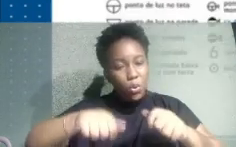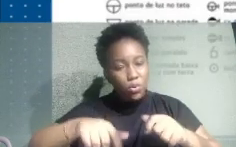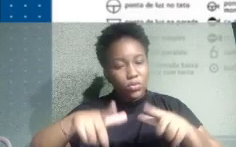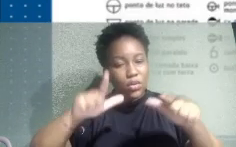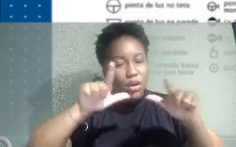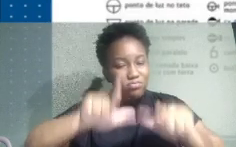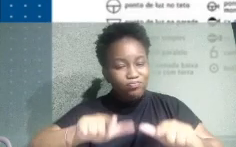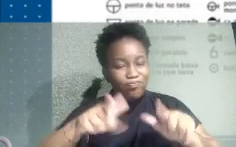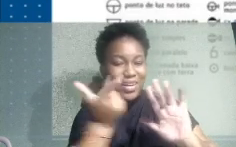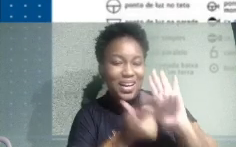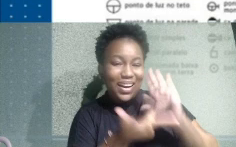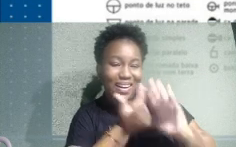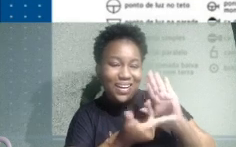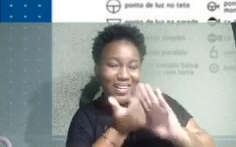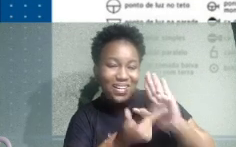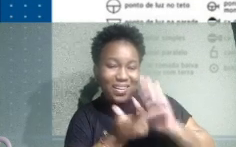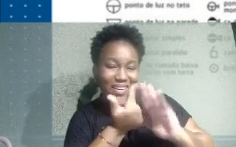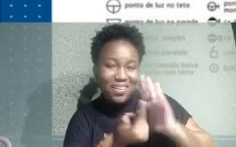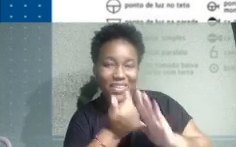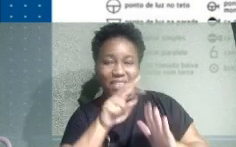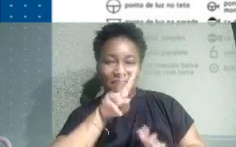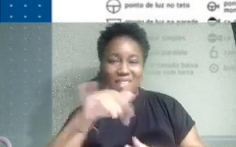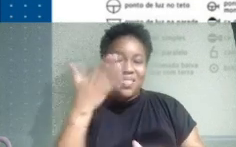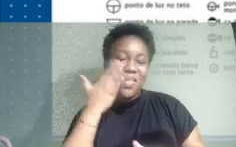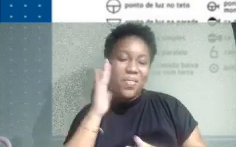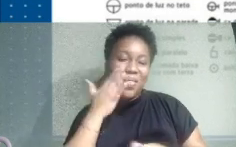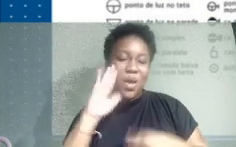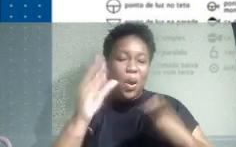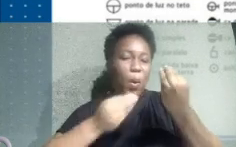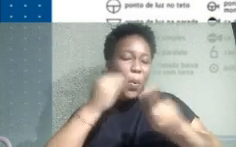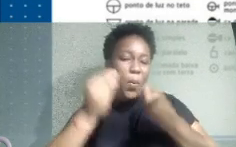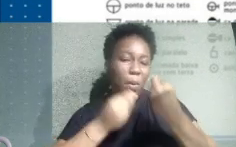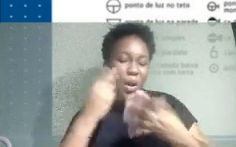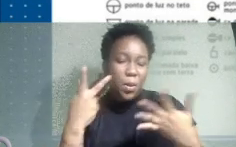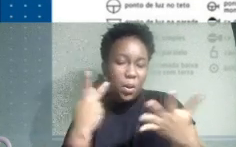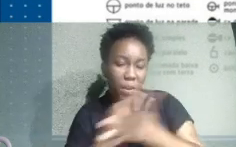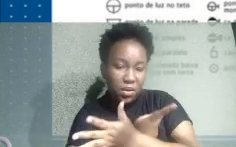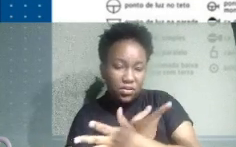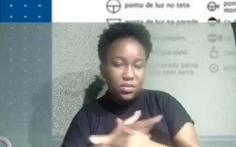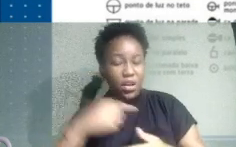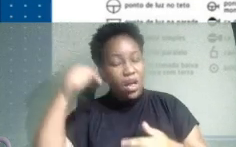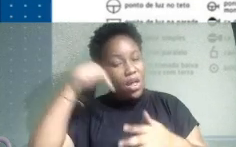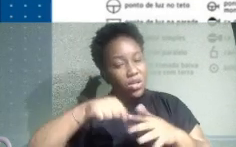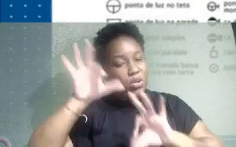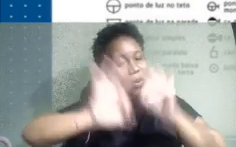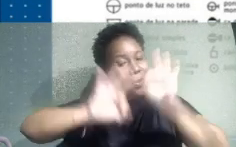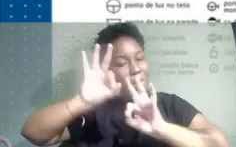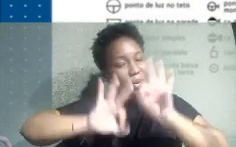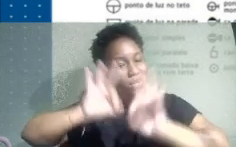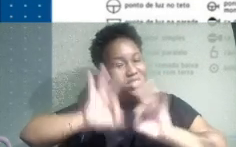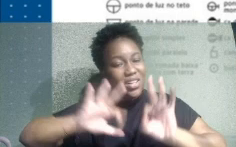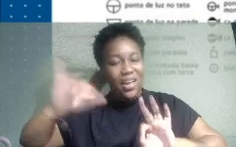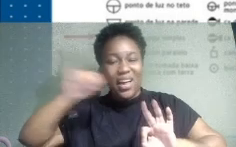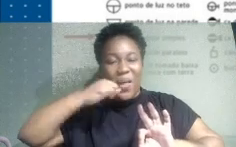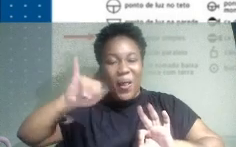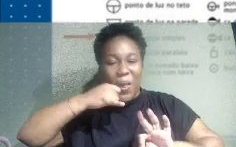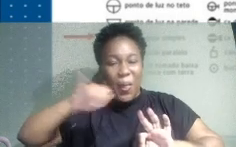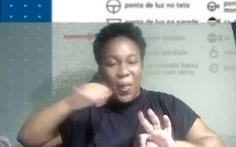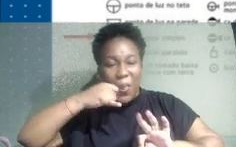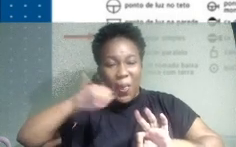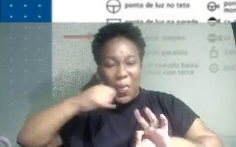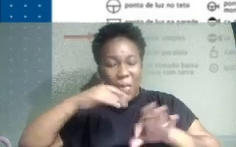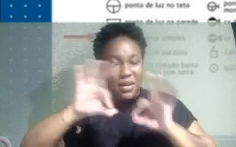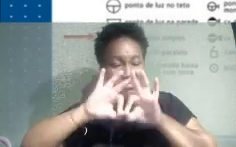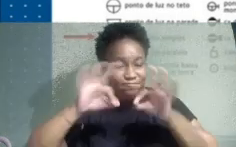baixa. Vamos entender então mais ou menos como que é. Dá uma olhadinha aqui numa planta baixa de um projeto elétrico simplificado. Eu tenho,